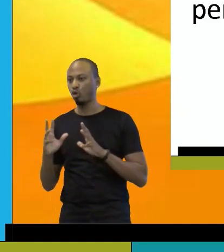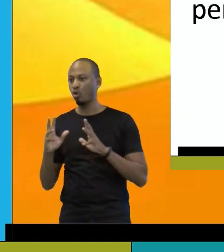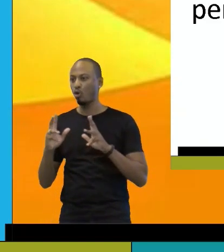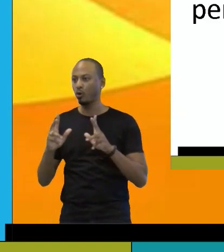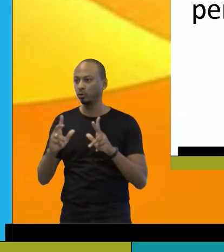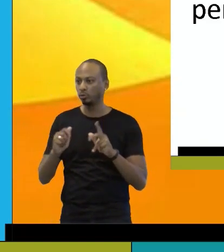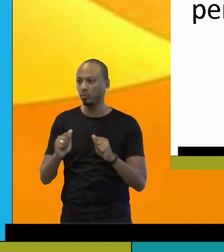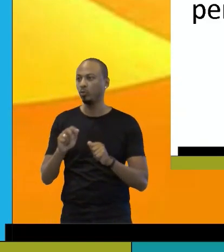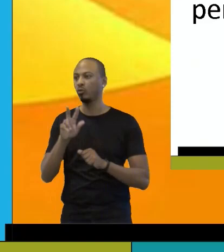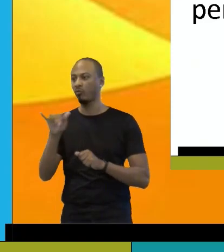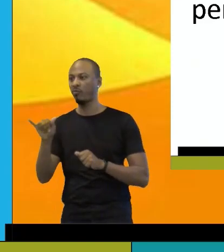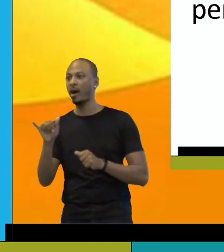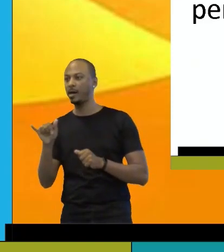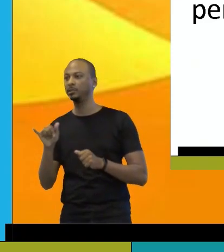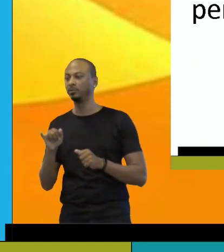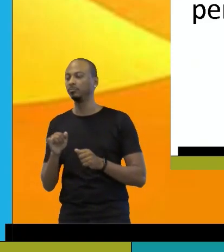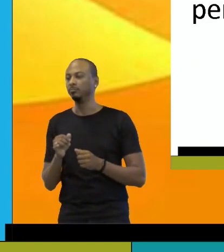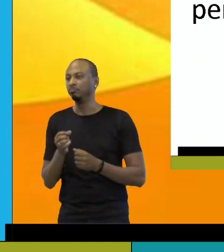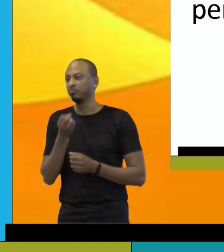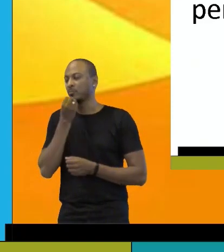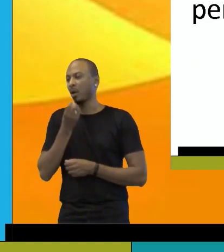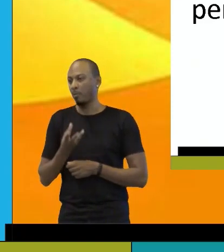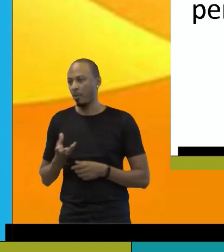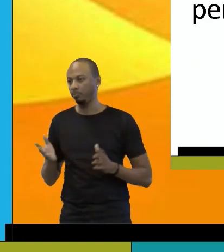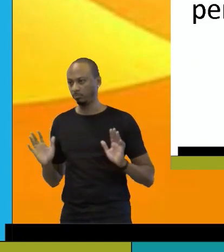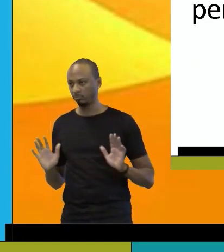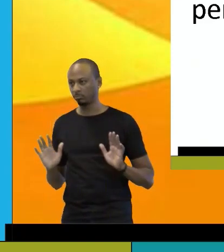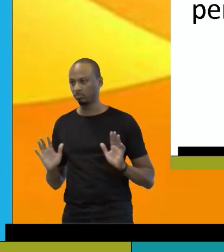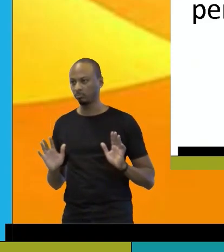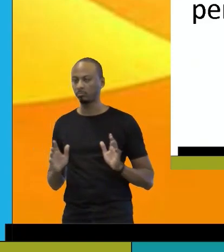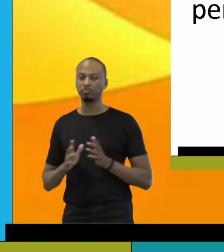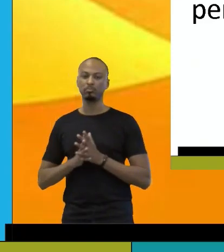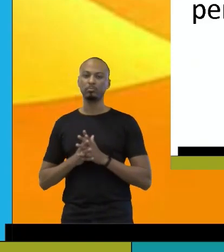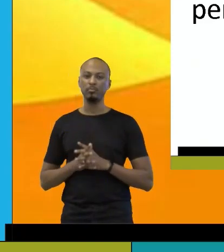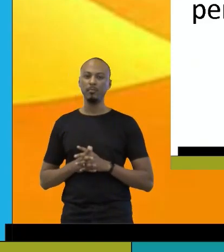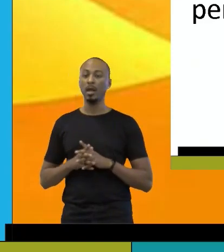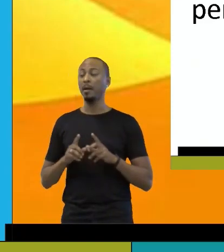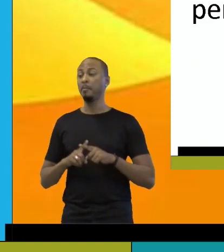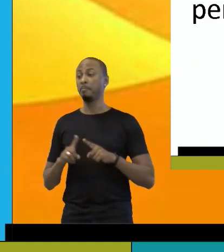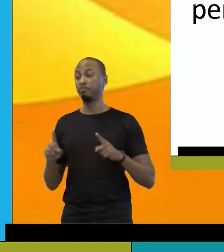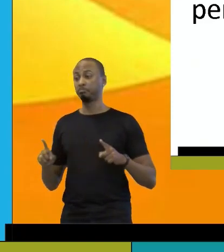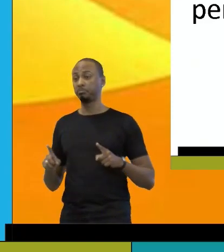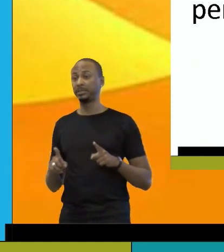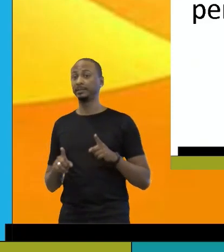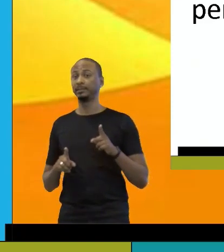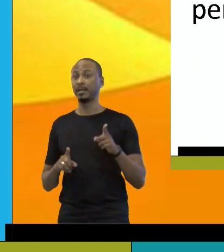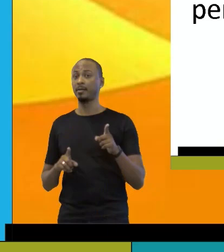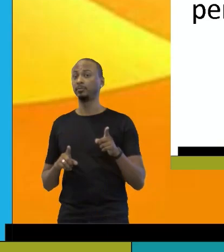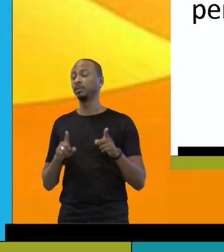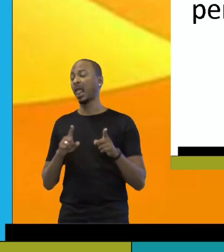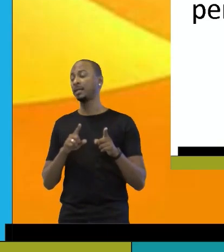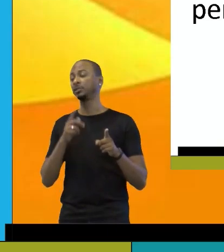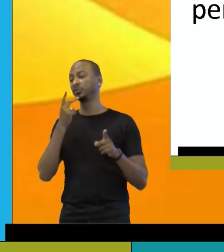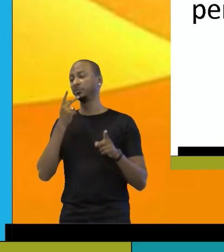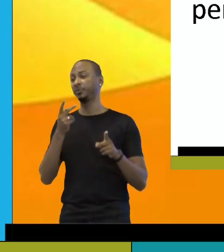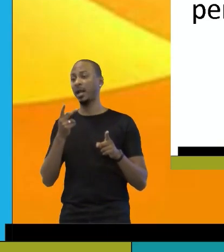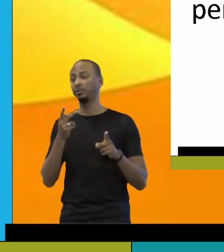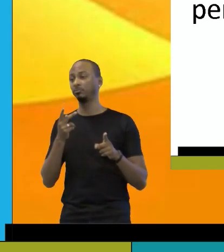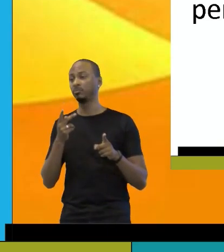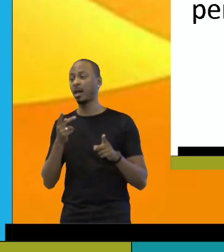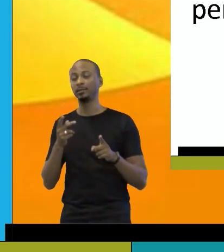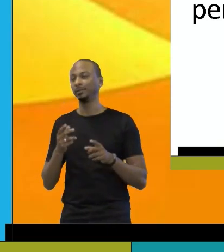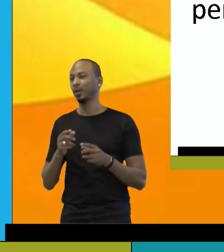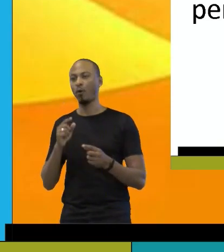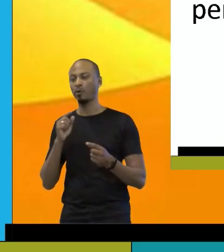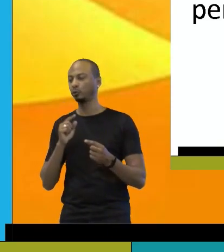haja com dureza para evitar o assassínio e o roubo do que acabar permitindo que uma